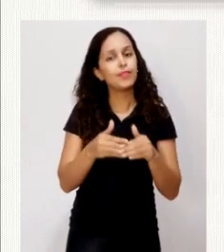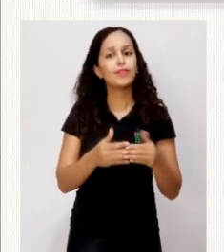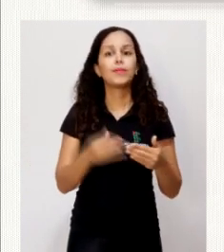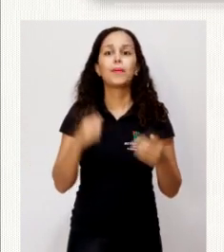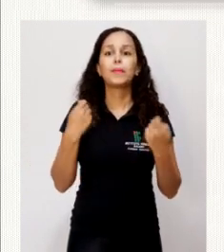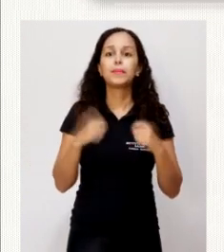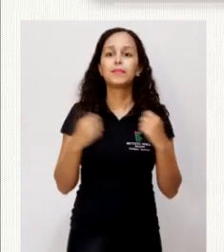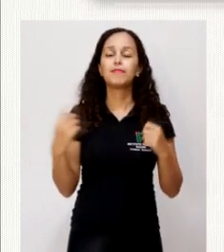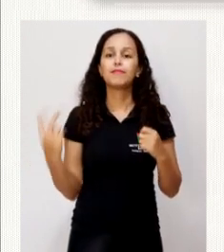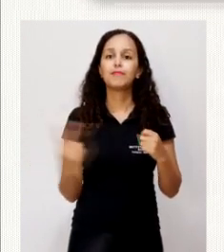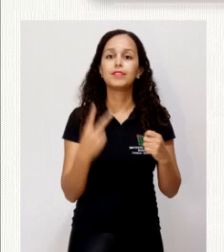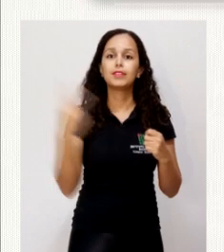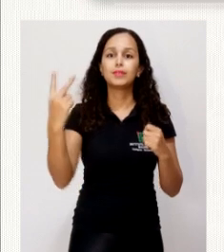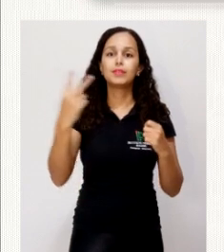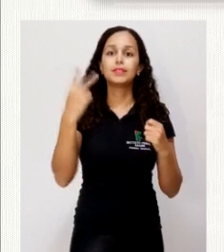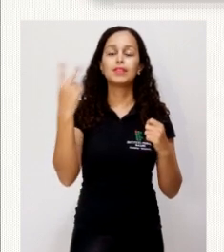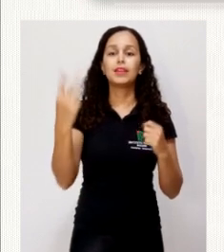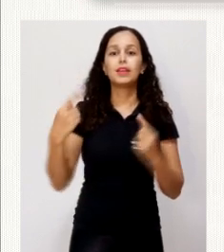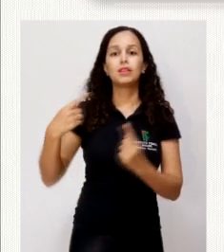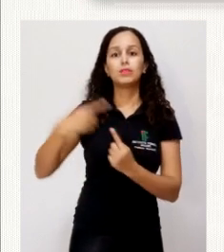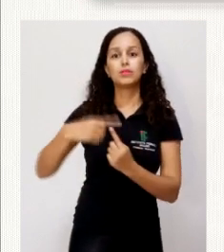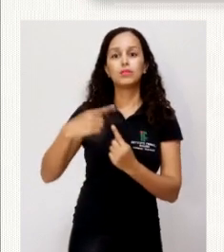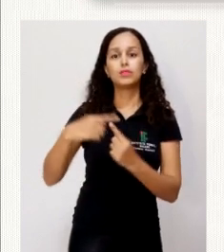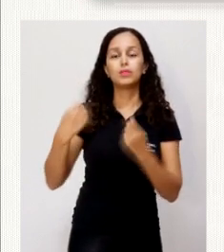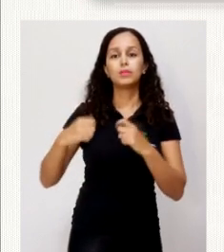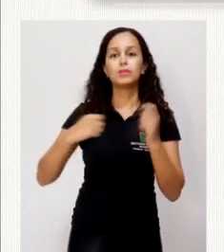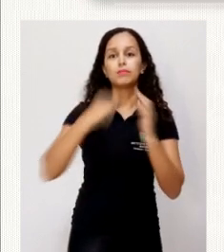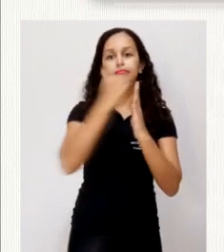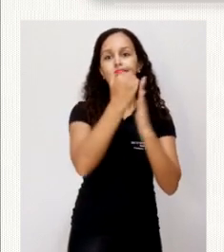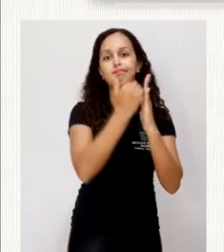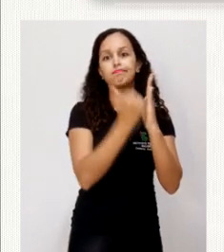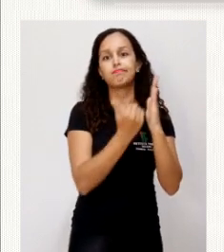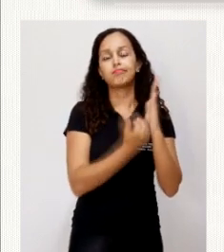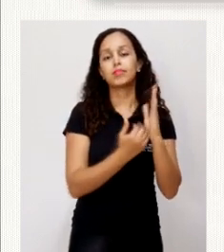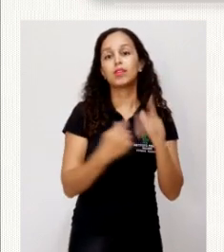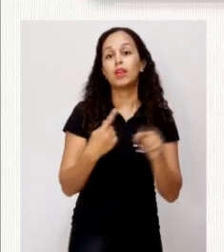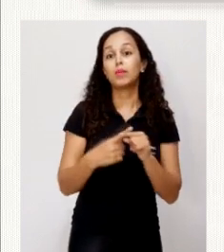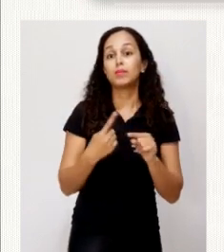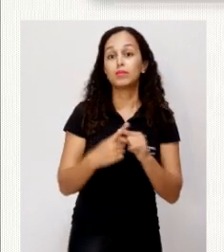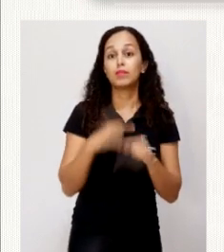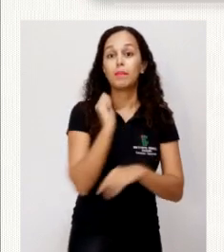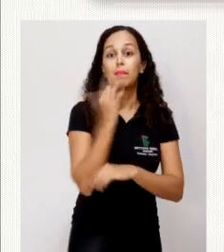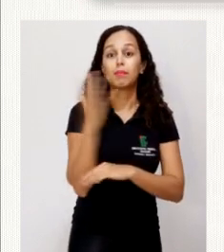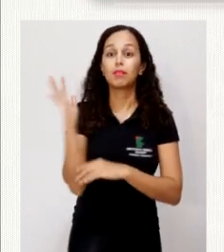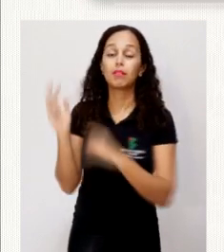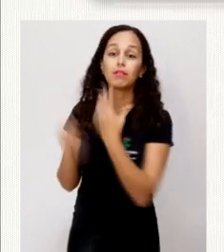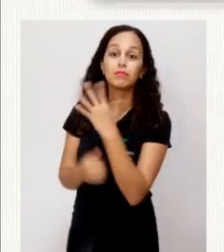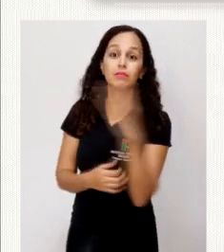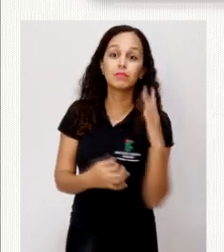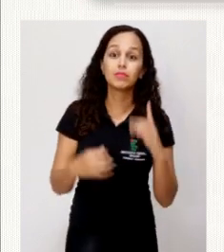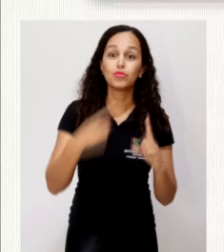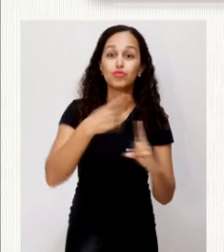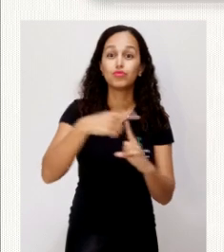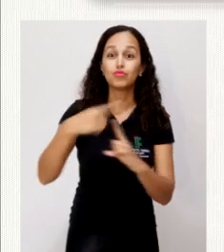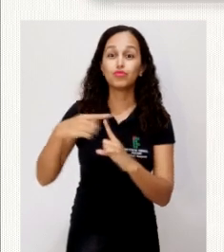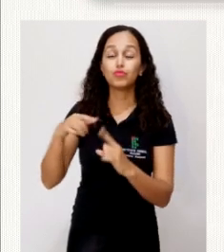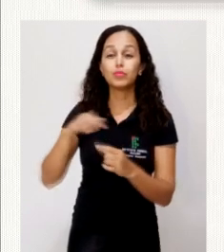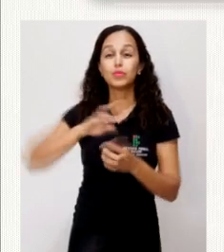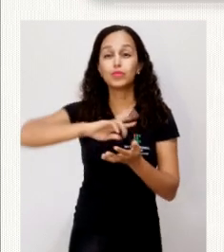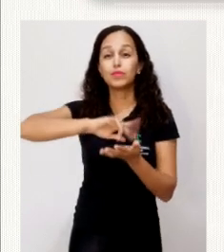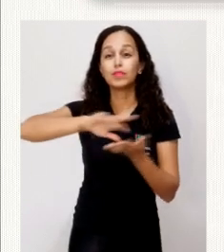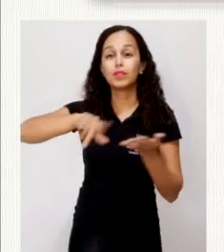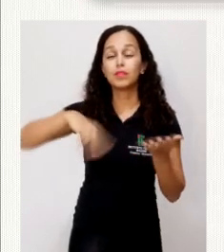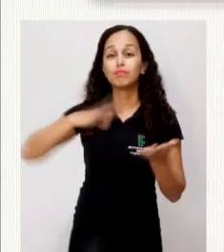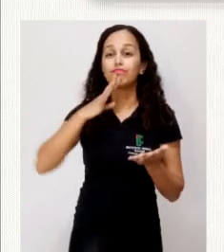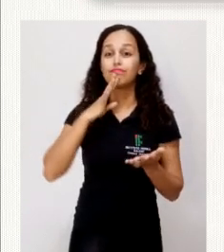andamento nessa busca do conhecimento, da catalogação dessas espécies que ainda são desconhecidas. É